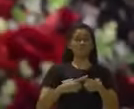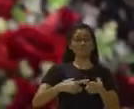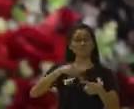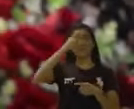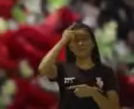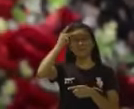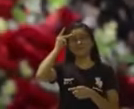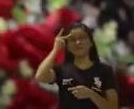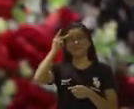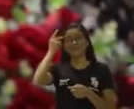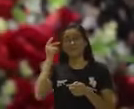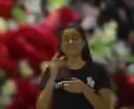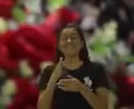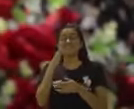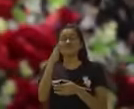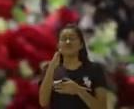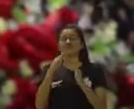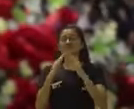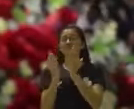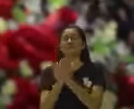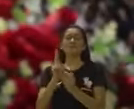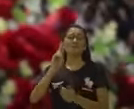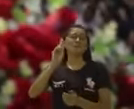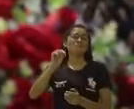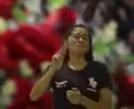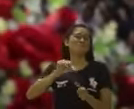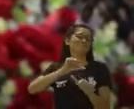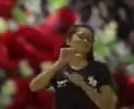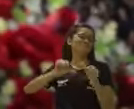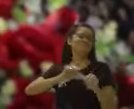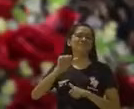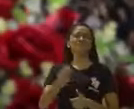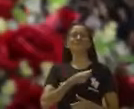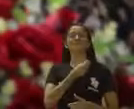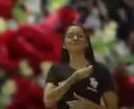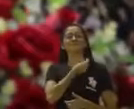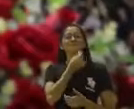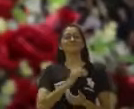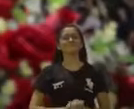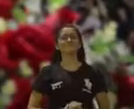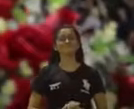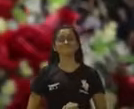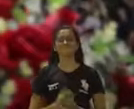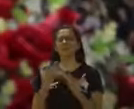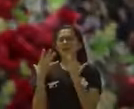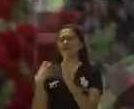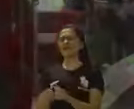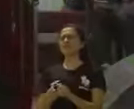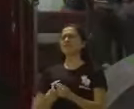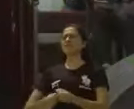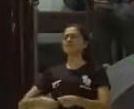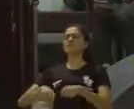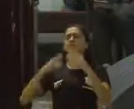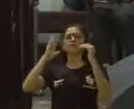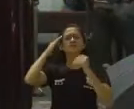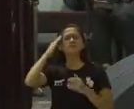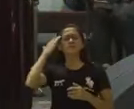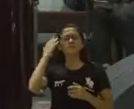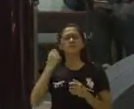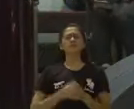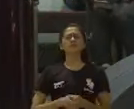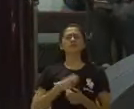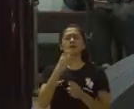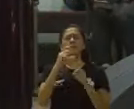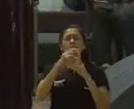eles entraram na igreja, mas nunca se tornaram igreja. Eles receberam a mensagem do evangelho,